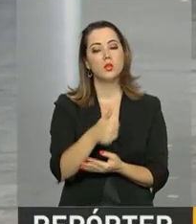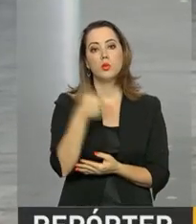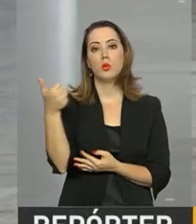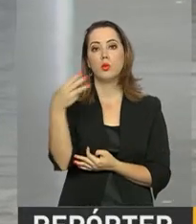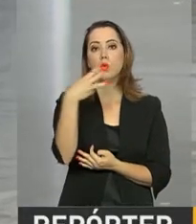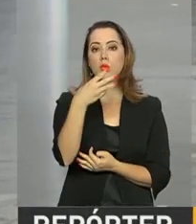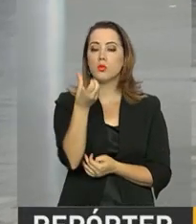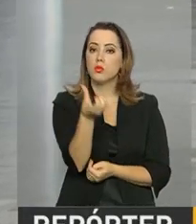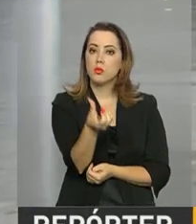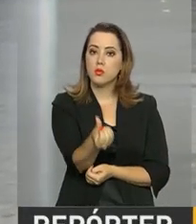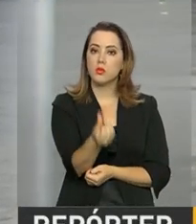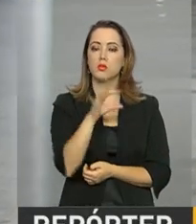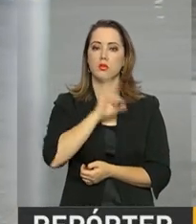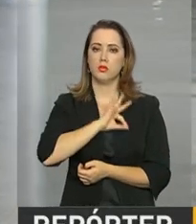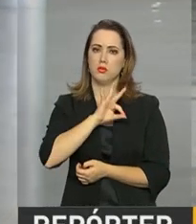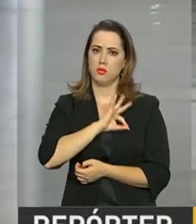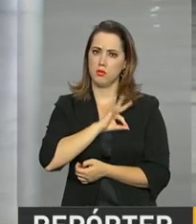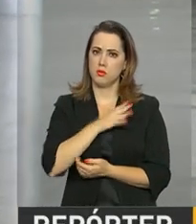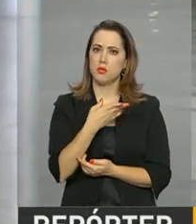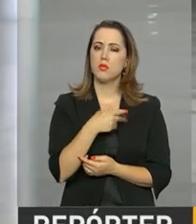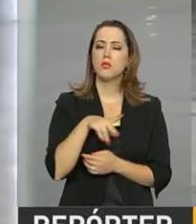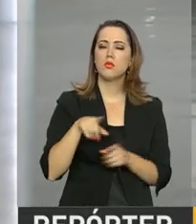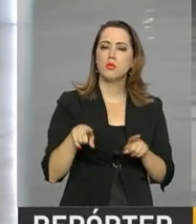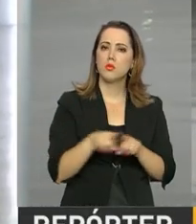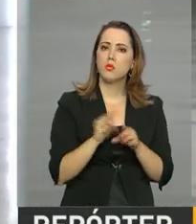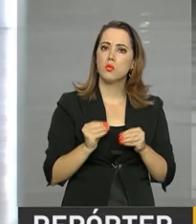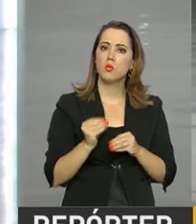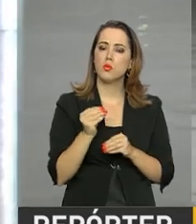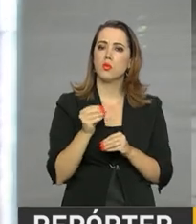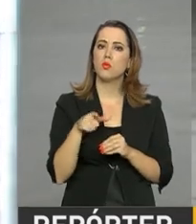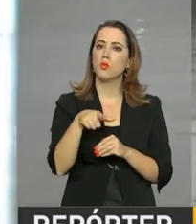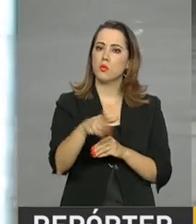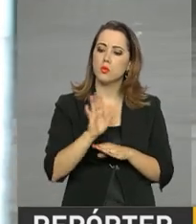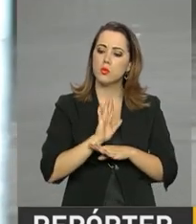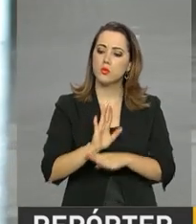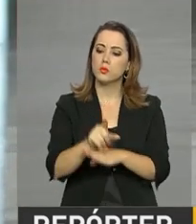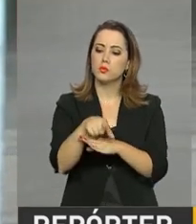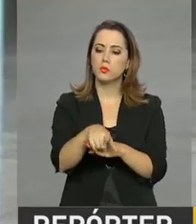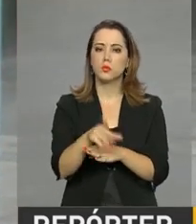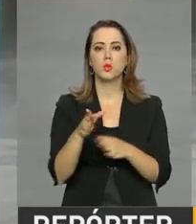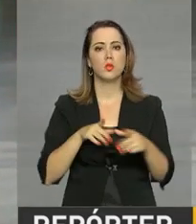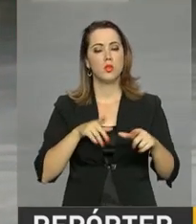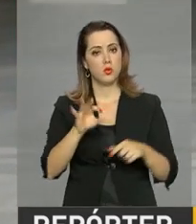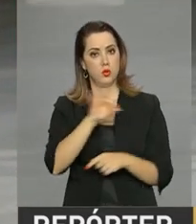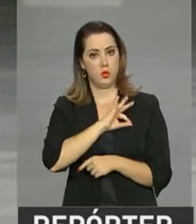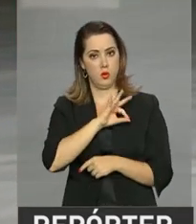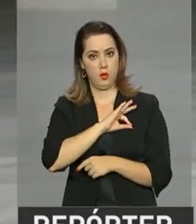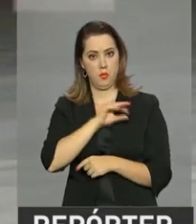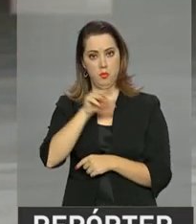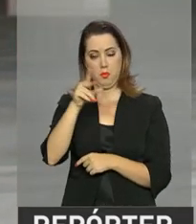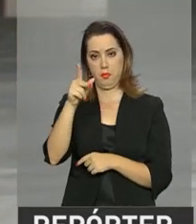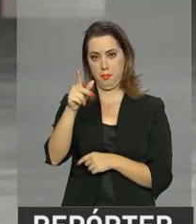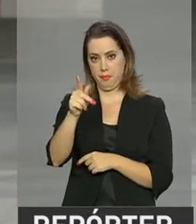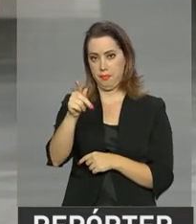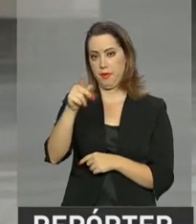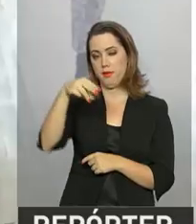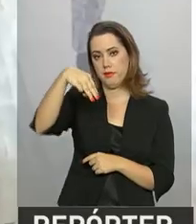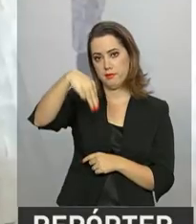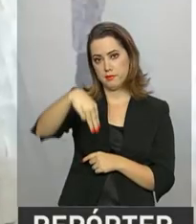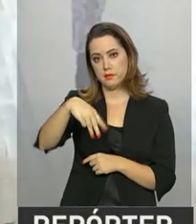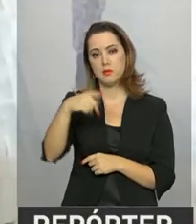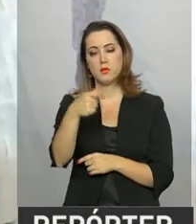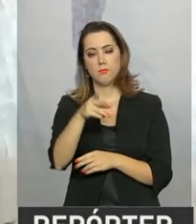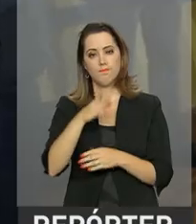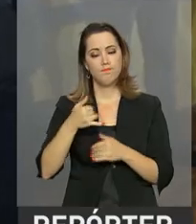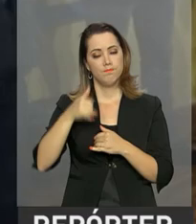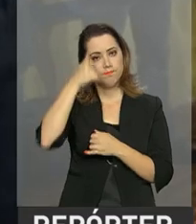136 agentes da força nacional de segurança pública estão dando apoio à operação da polícia militar no Rio Grande do Sul para o combate a